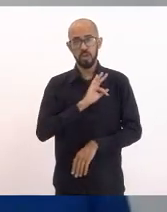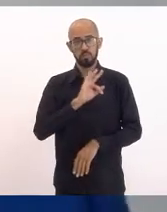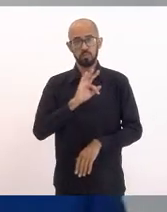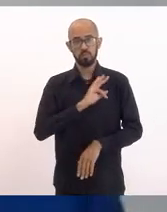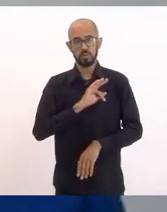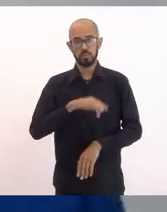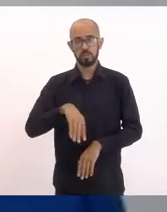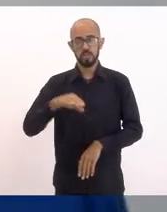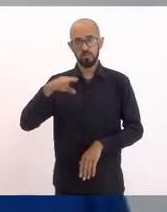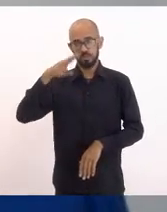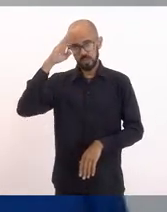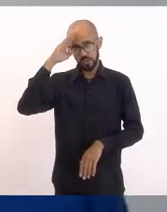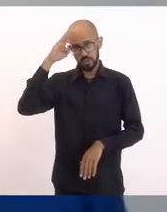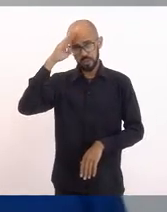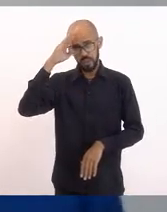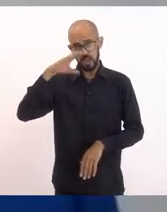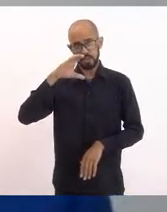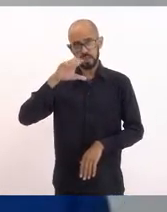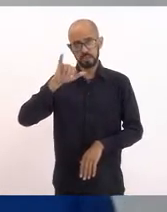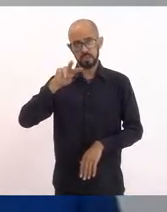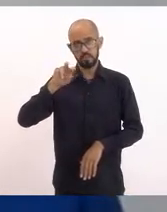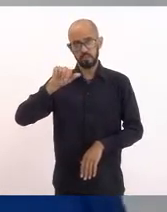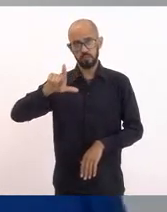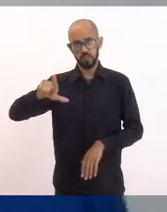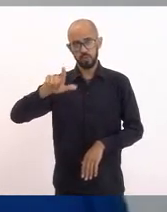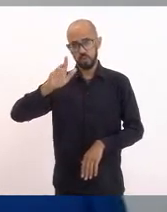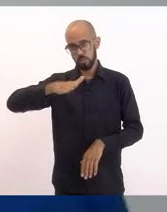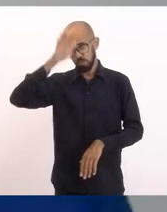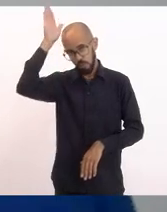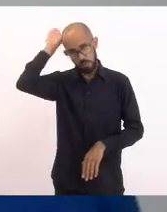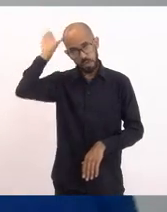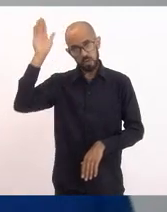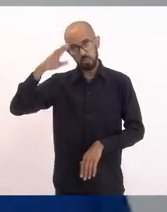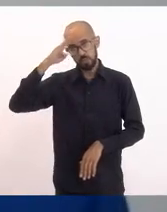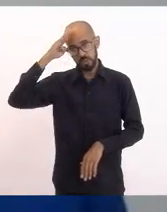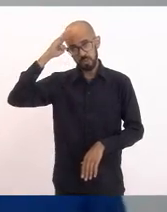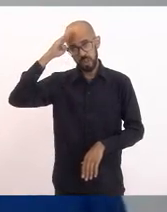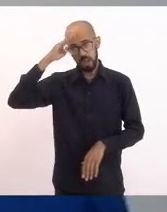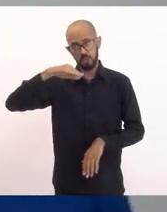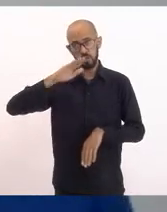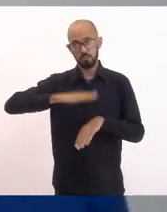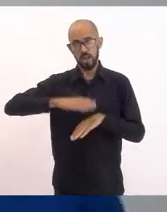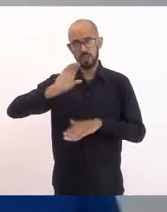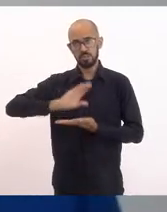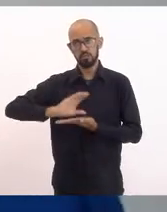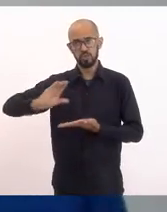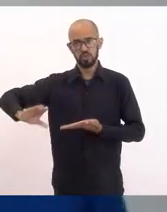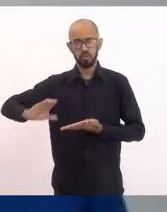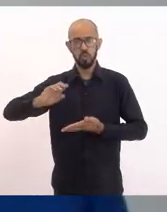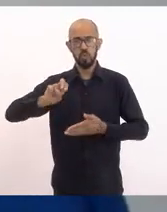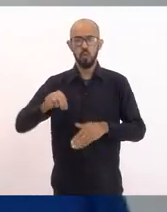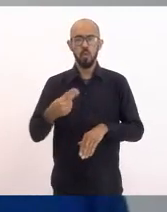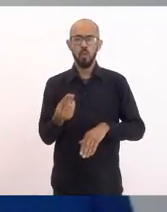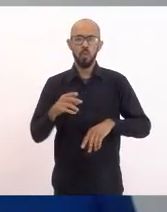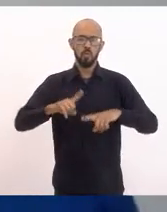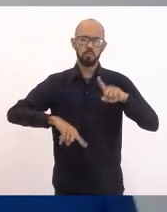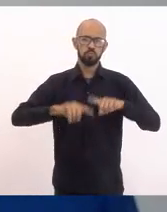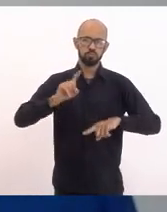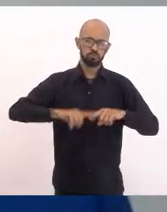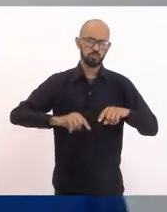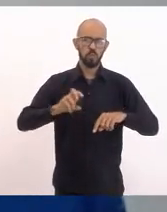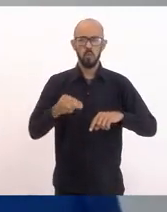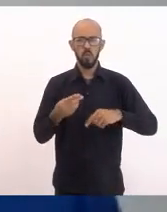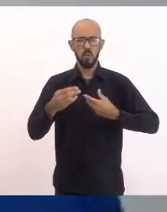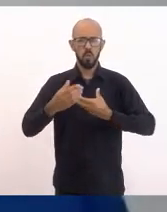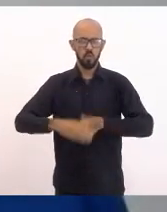civil e no bombeiro militar na última década. É o que mais investiu, quer seja em equipamento, quer seja com concurso, quer